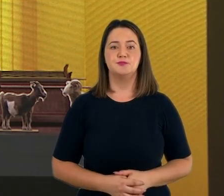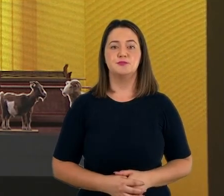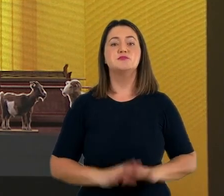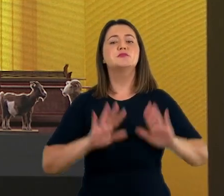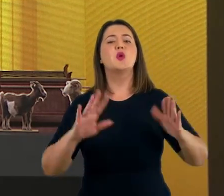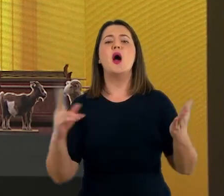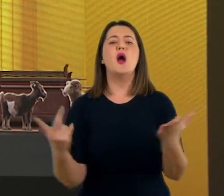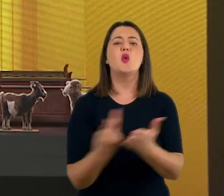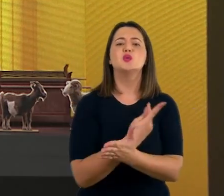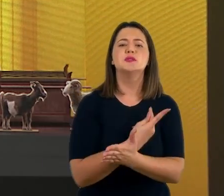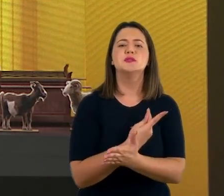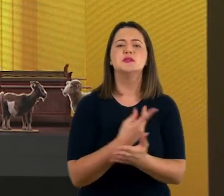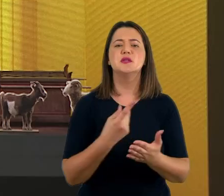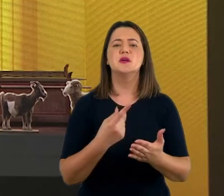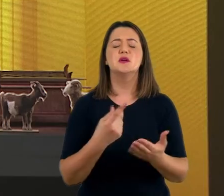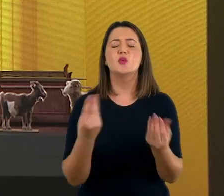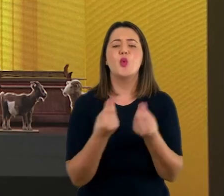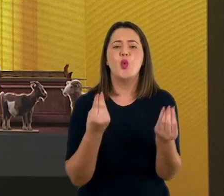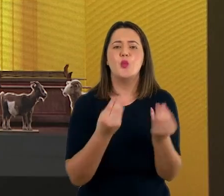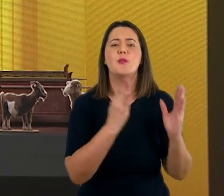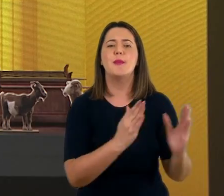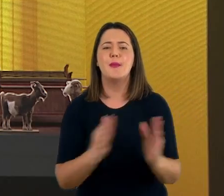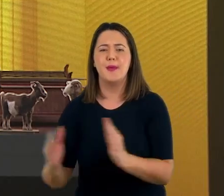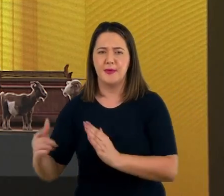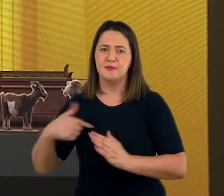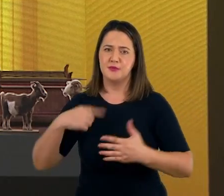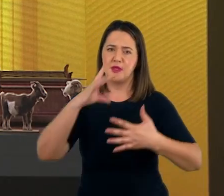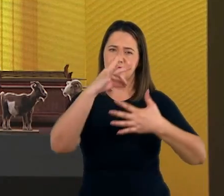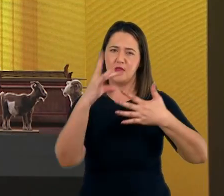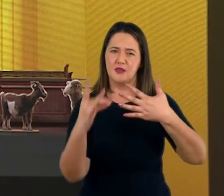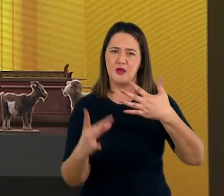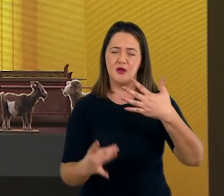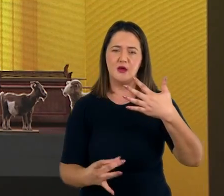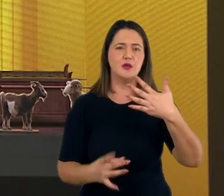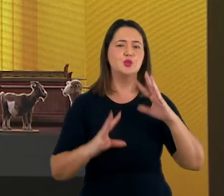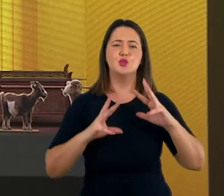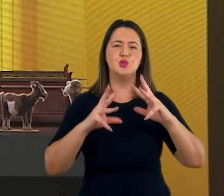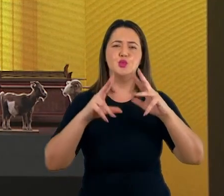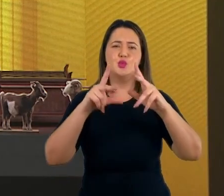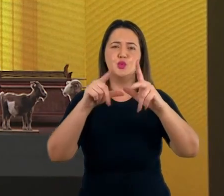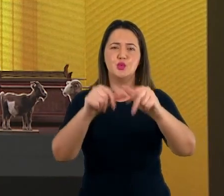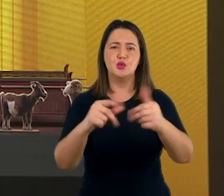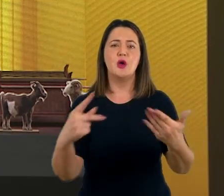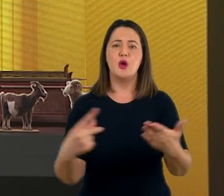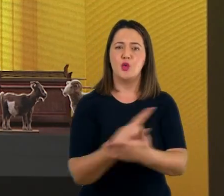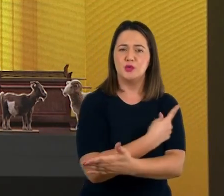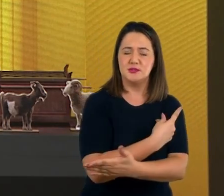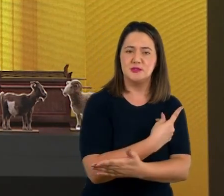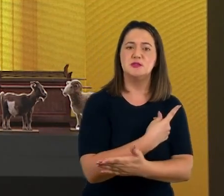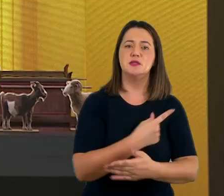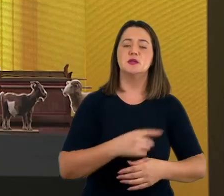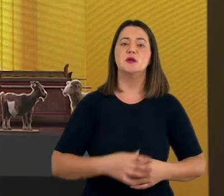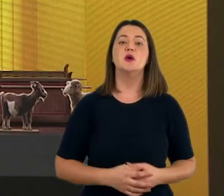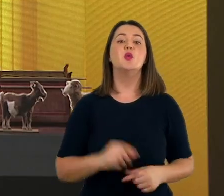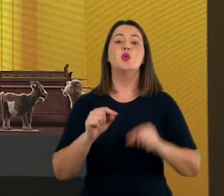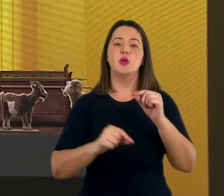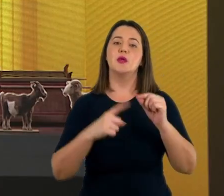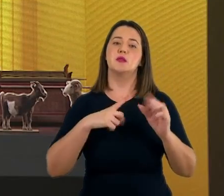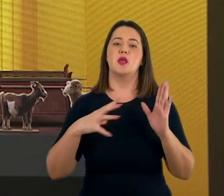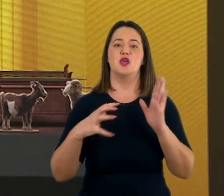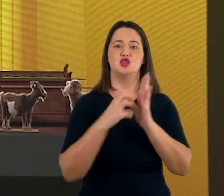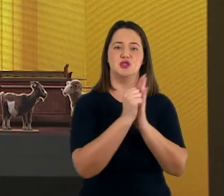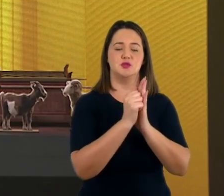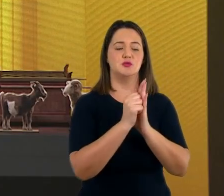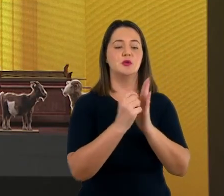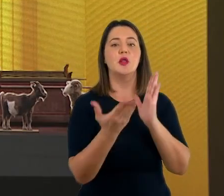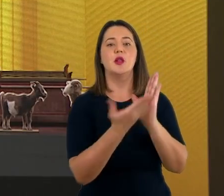Então, o que acontecia no ritual desse dia da expiação? Os detalhes acerca de tudo o que envolvia aquele